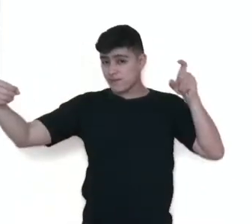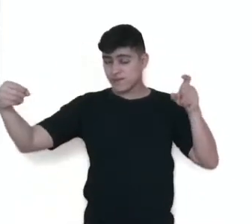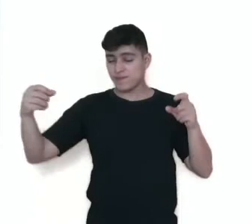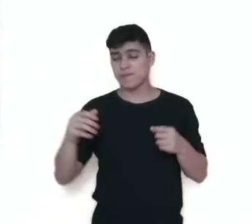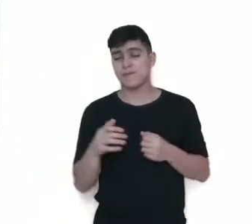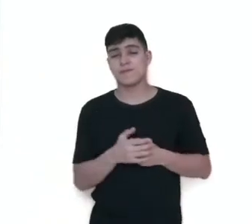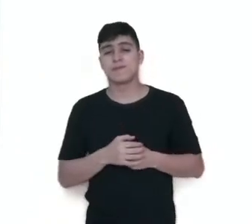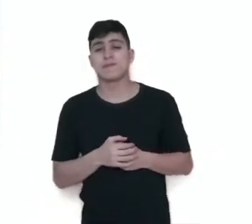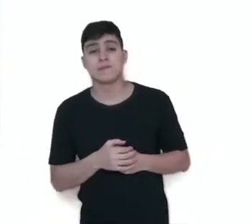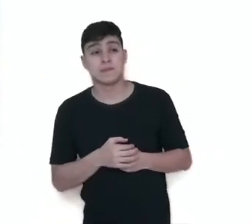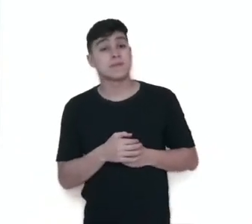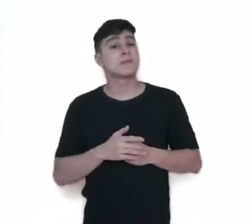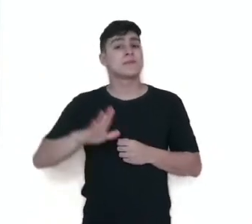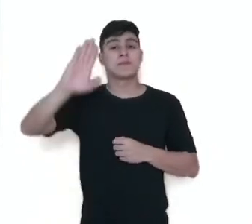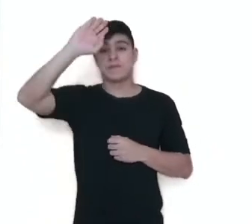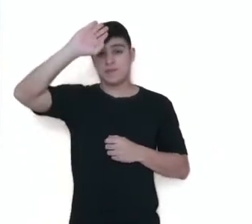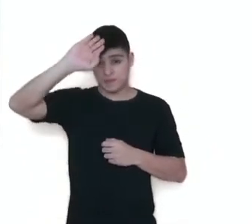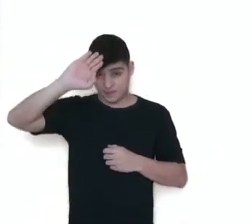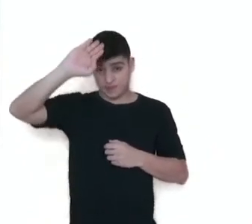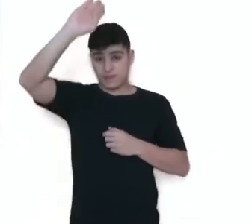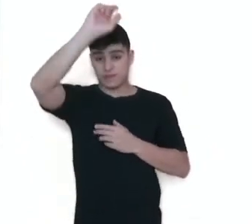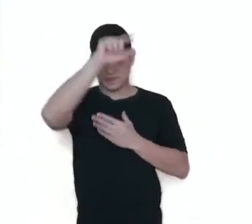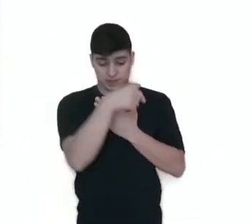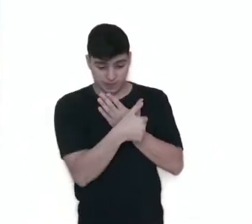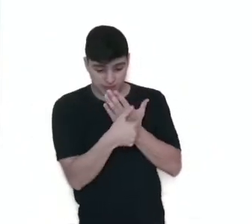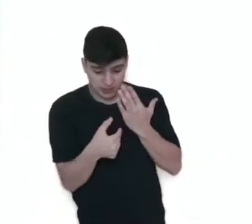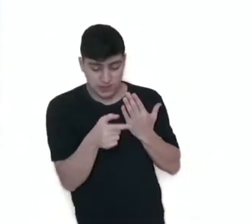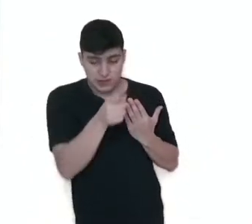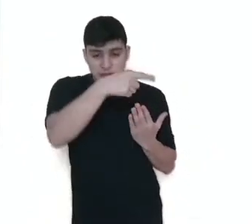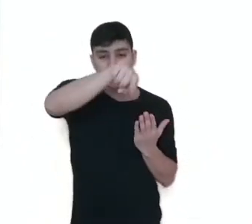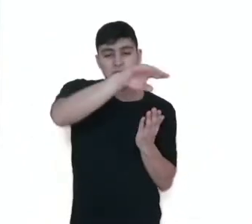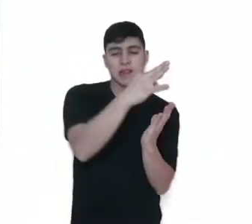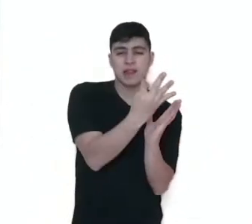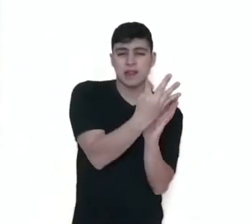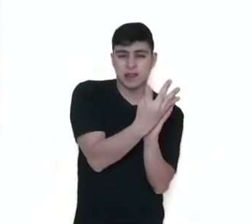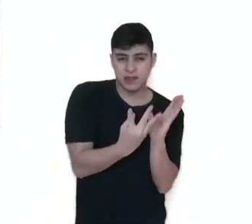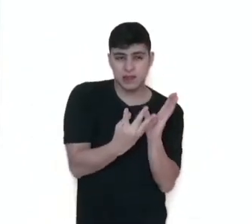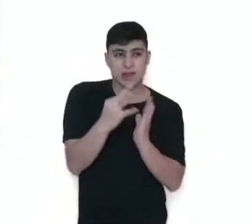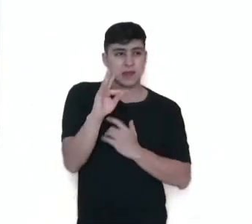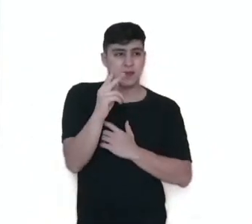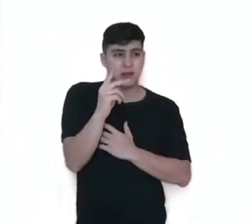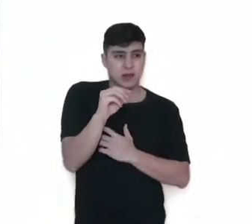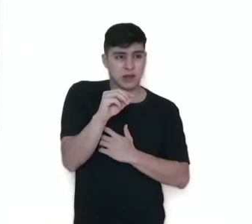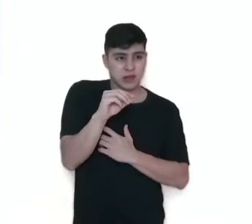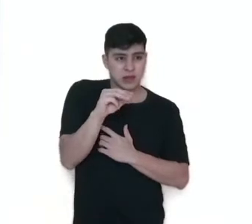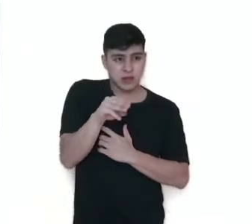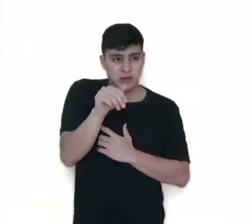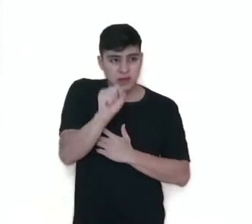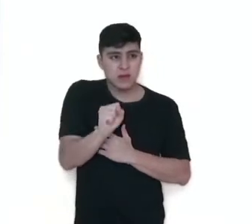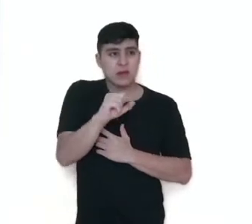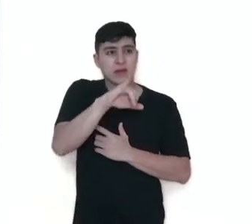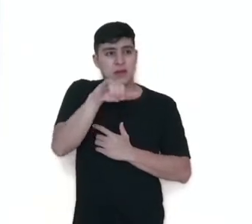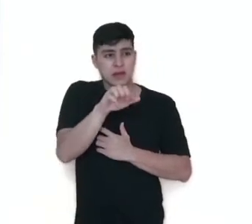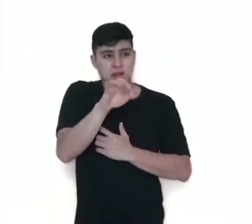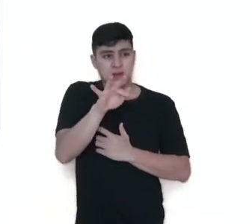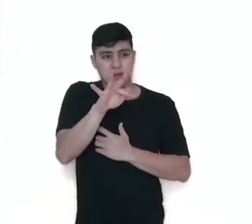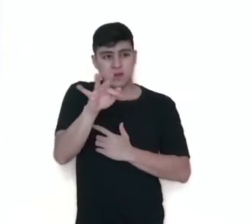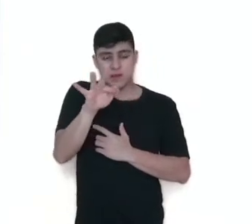América, né? E o principal autor da declaração vai ser o Thomas Jefferson, certo? Então, eles